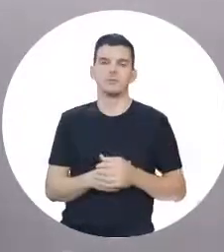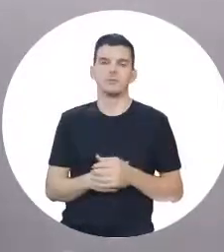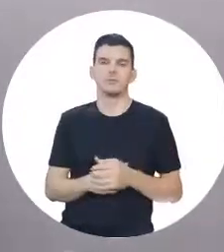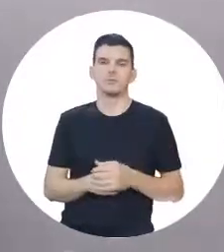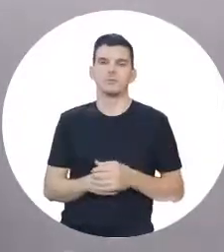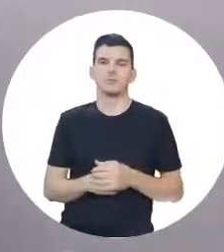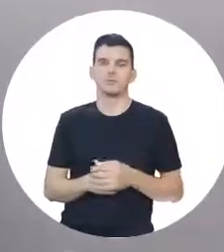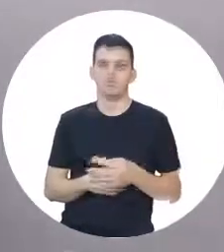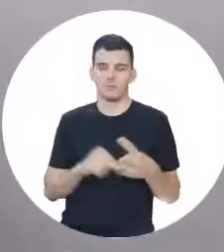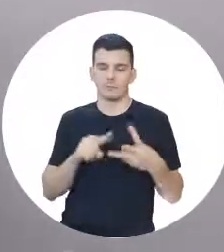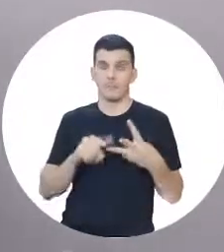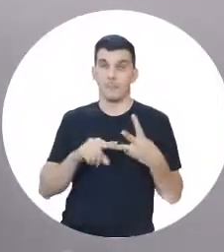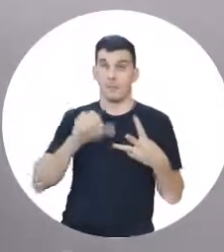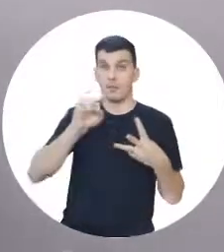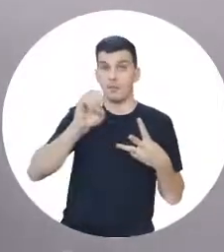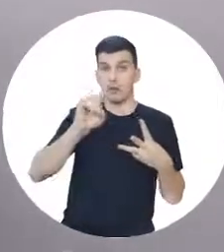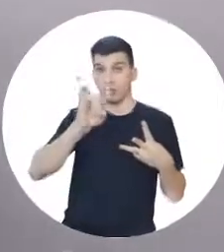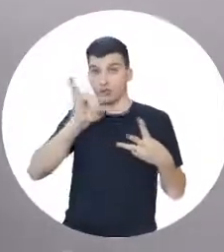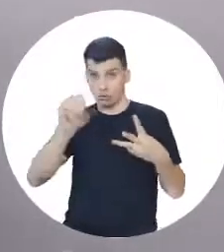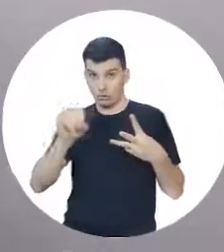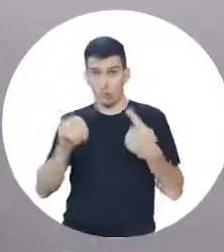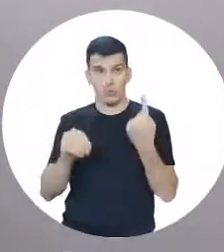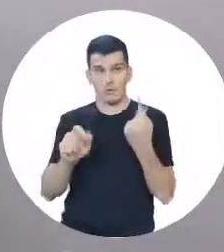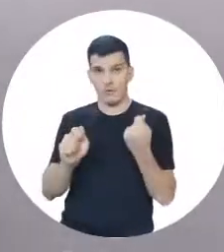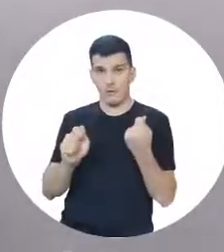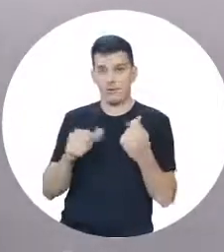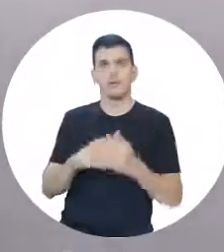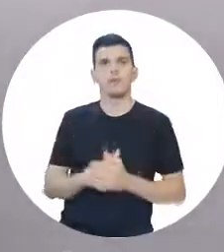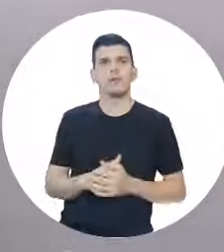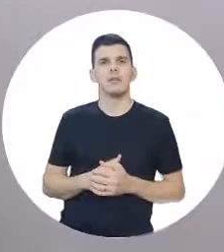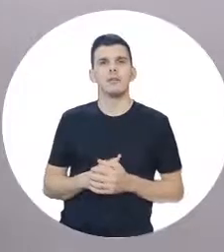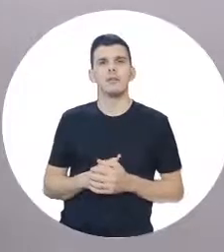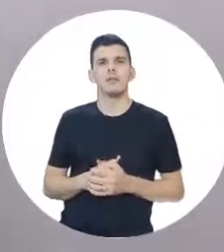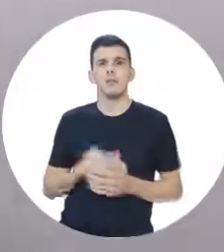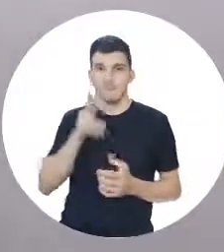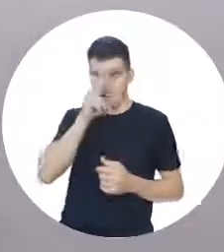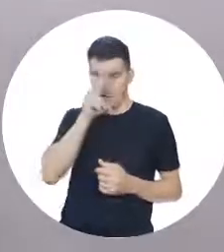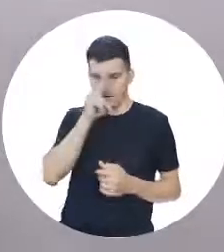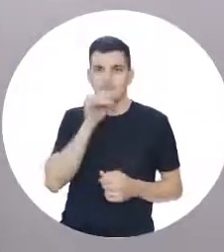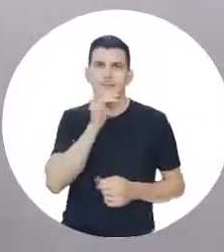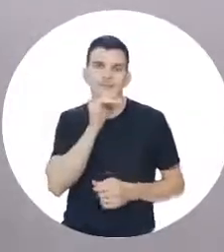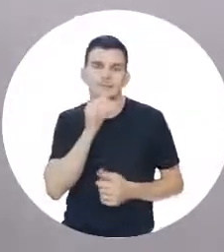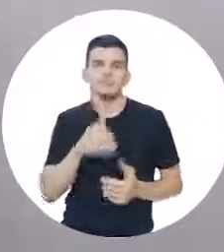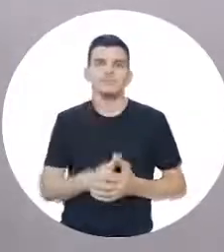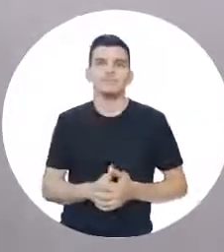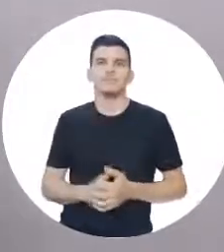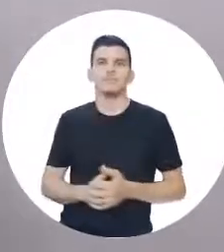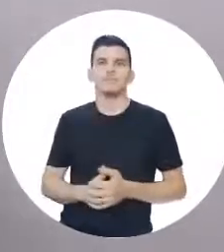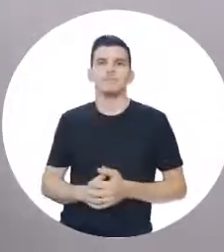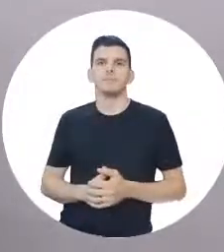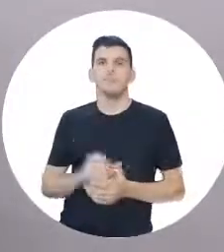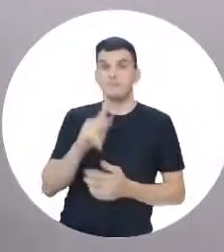forte. Sódio, família 1A. Família 1A, base